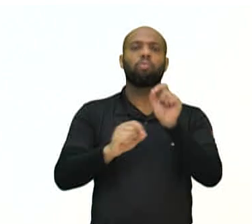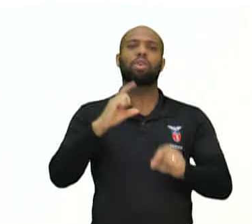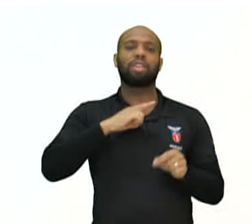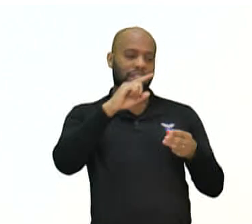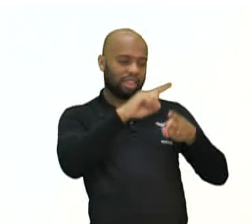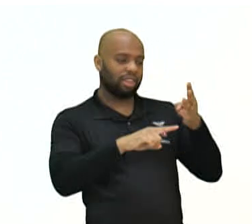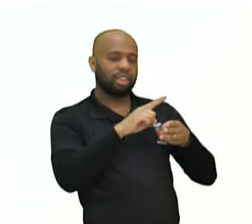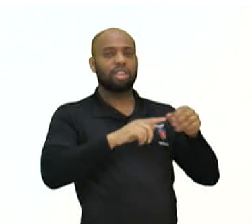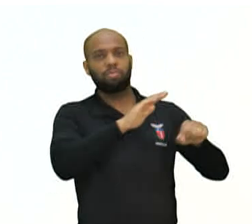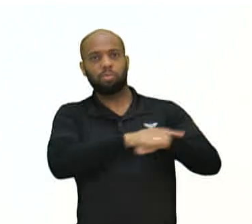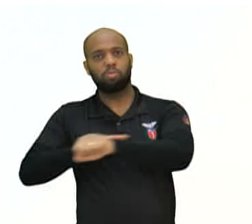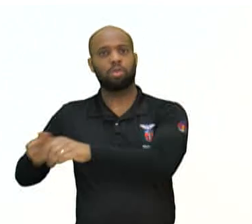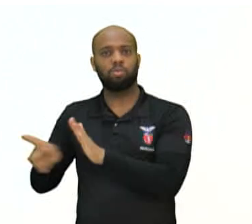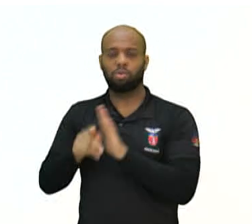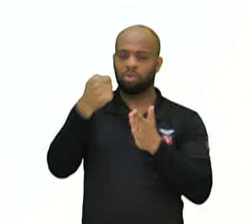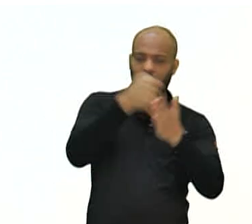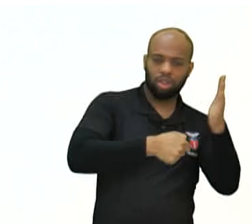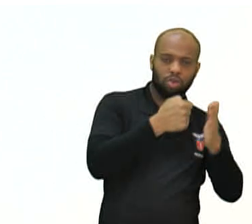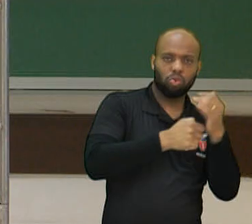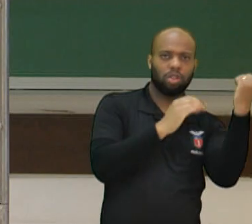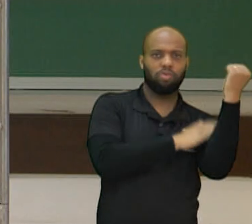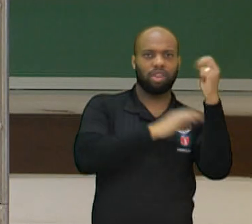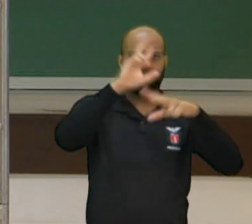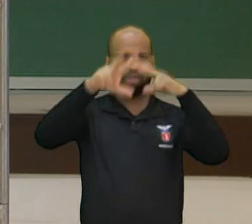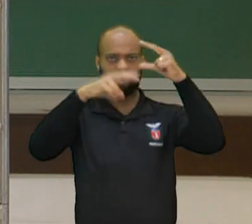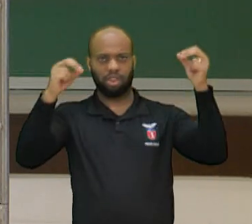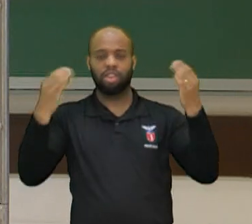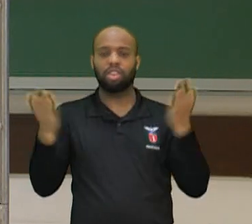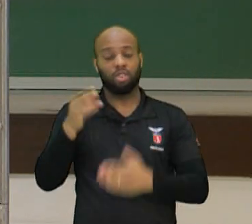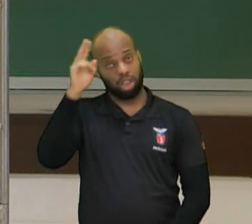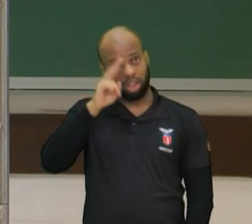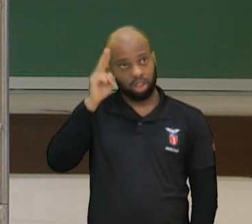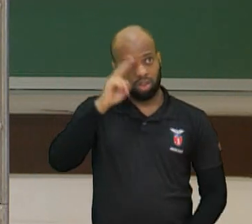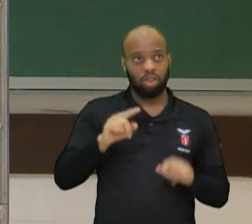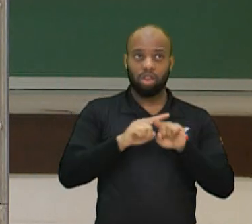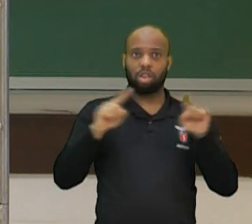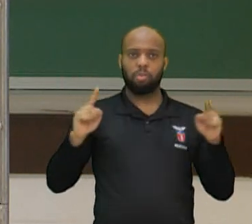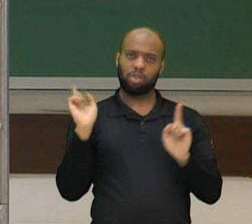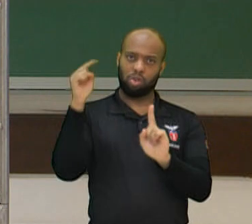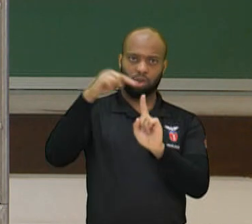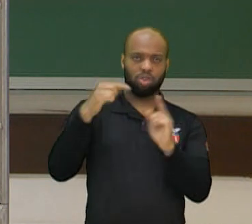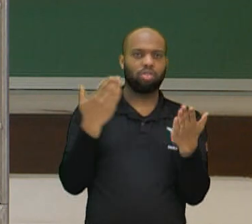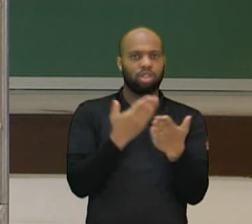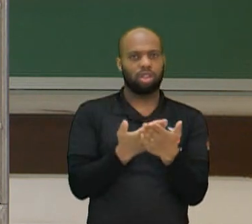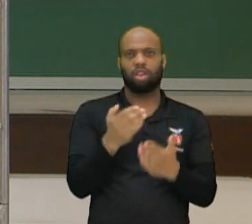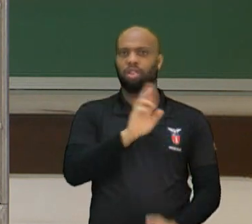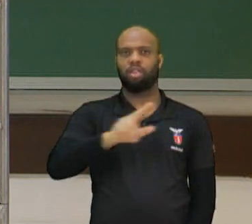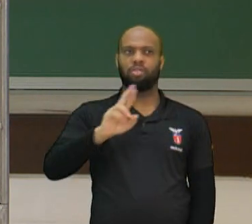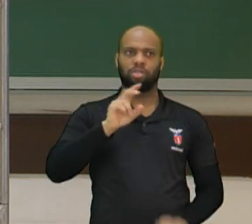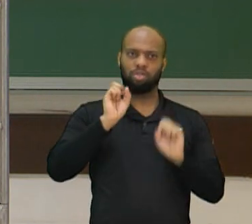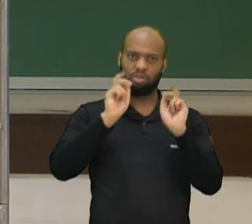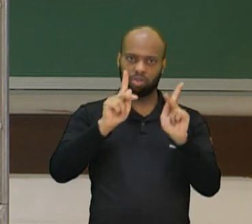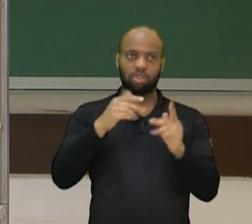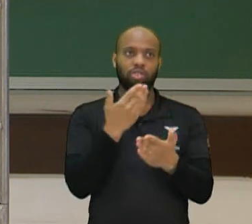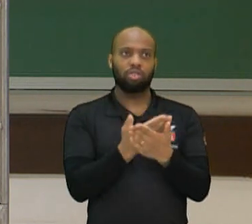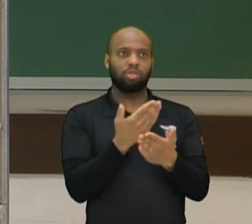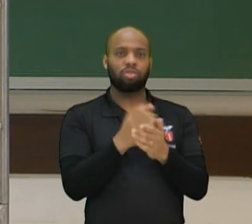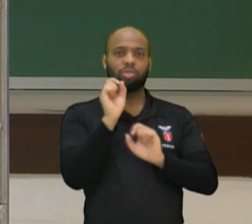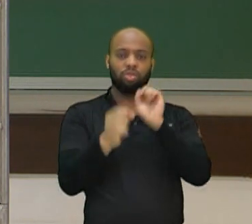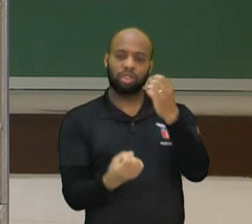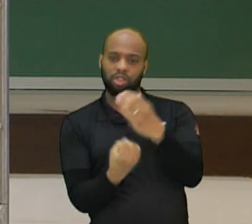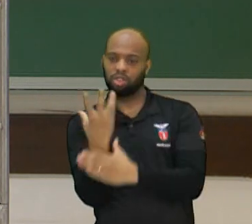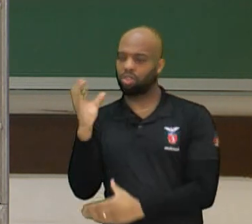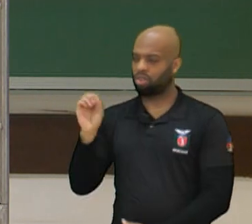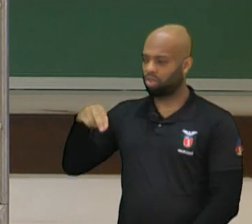os momentos da luta feminista que nós recordamos nessa aula, mas não é o objetivo da aula, sim? Estamos estudando a criação